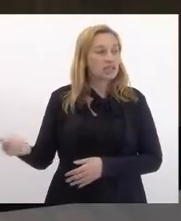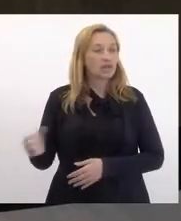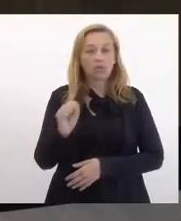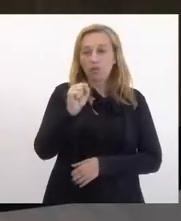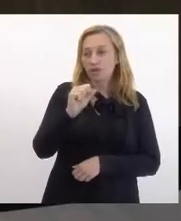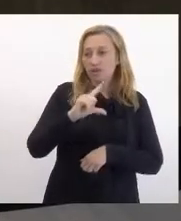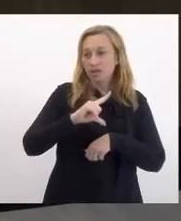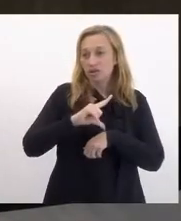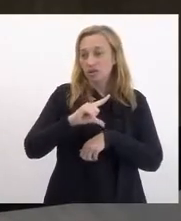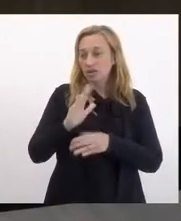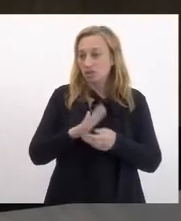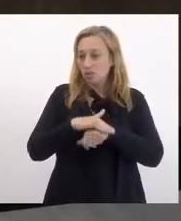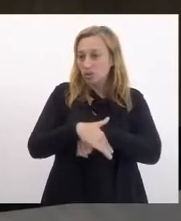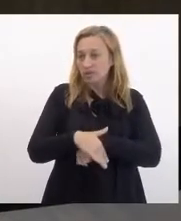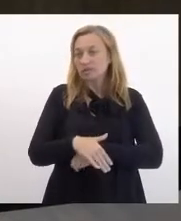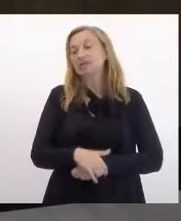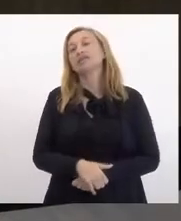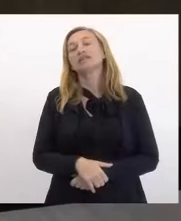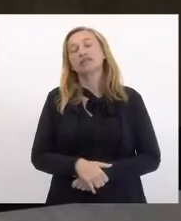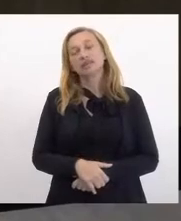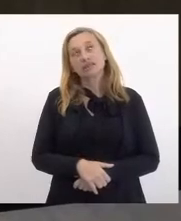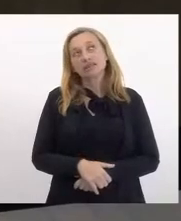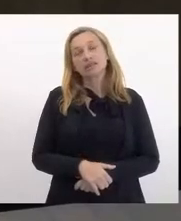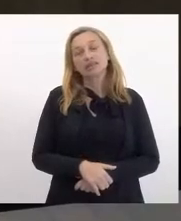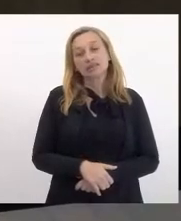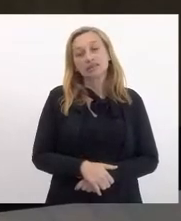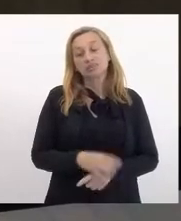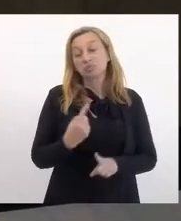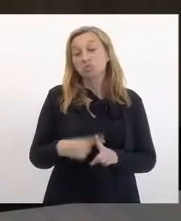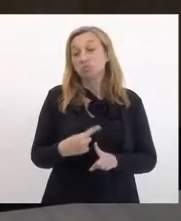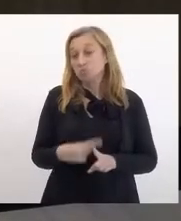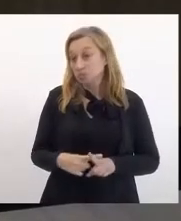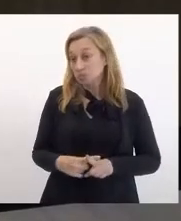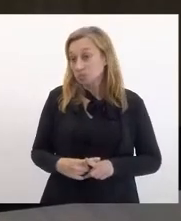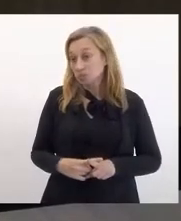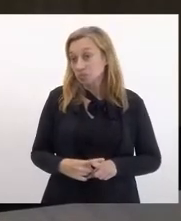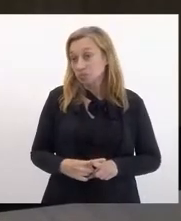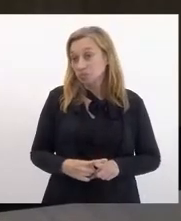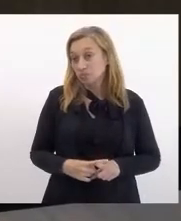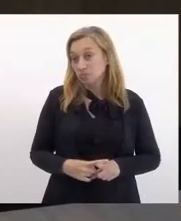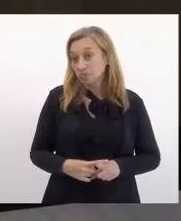noite, né? E exatamente porque a cidadã